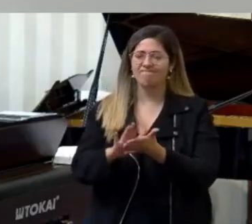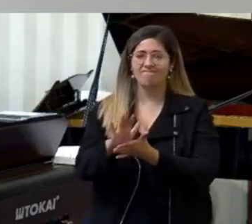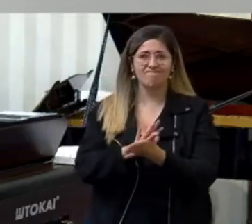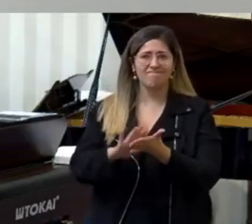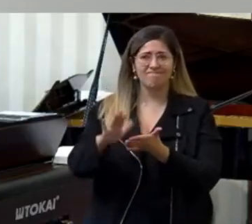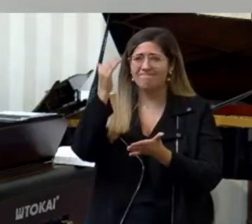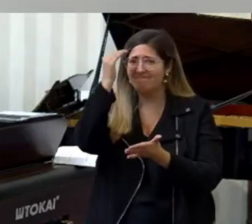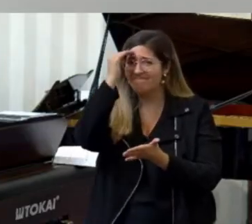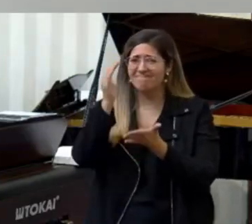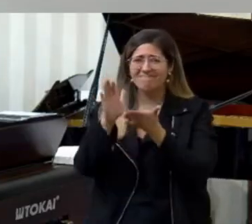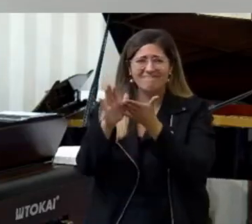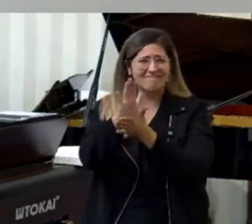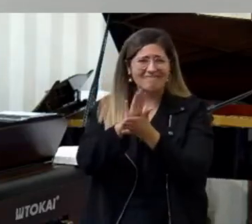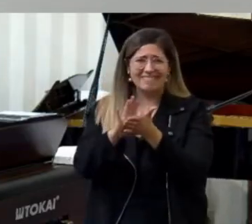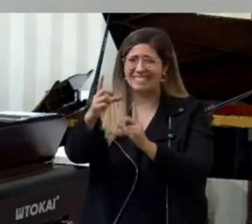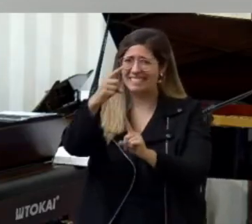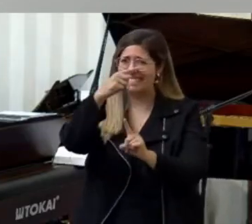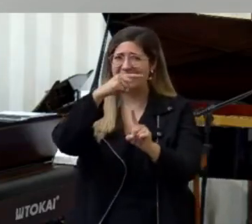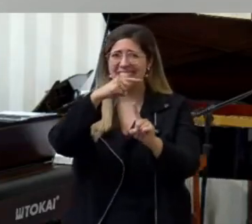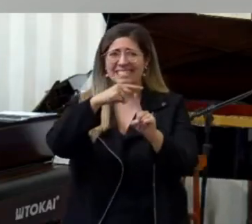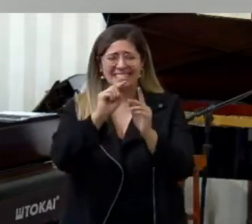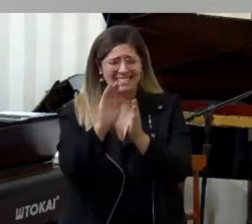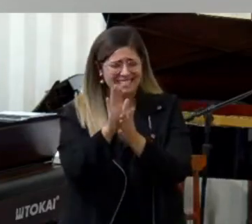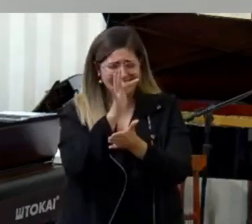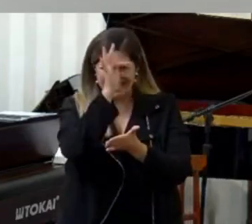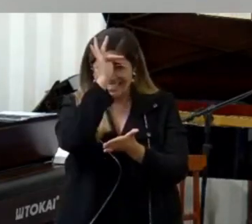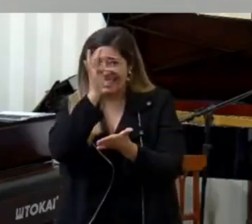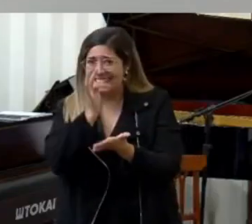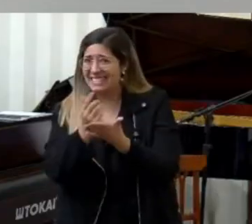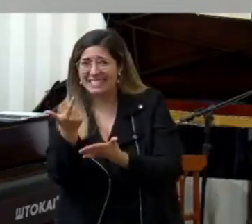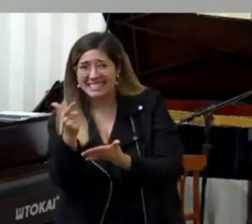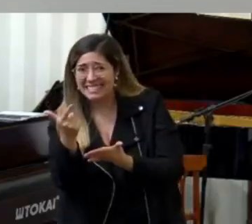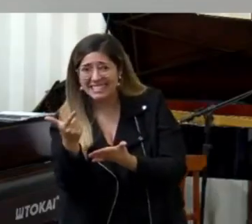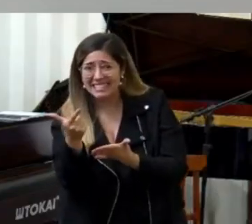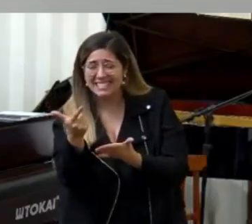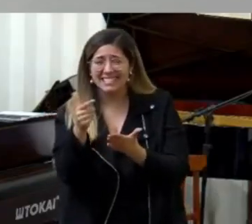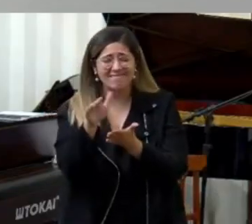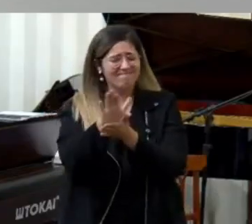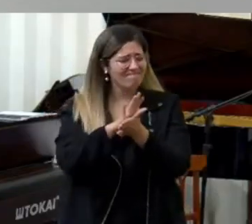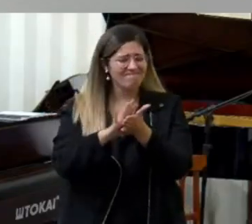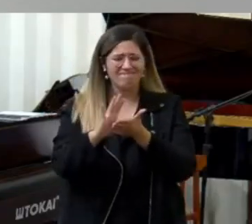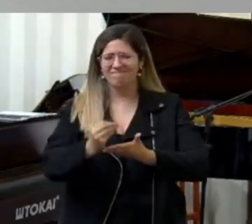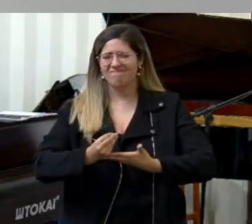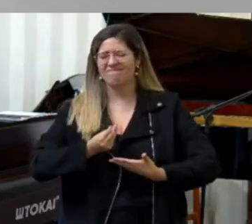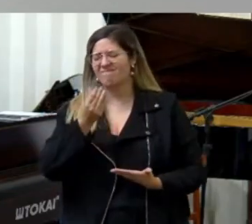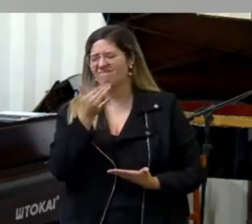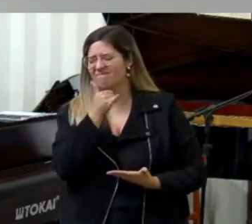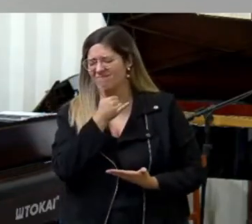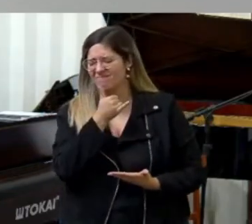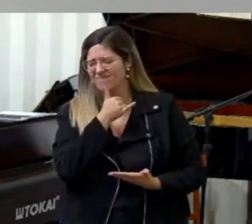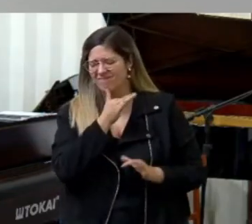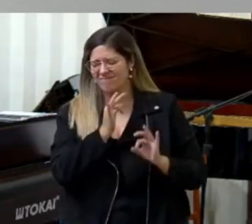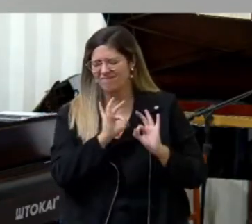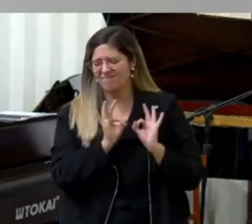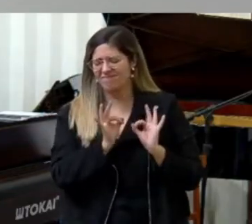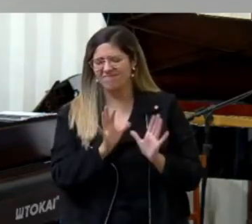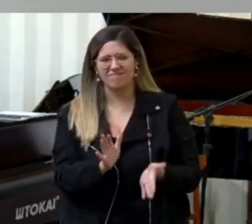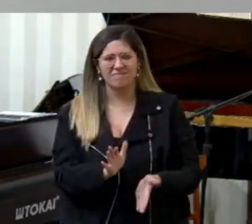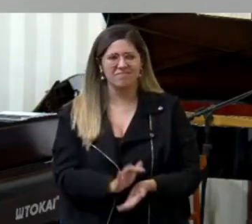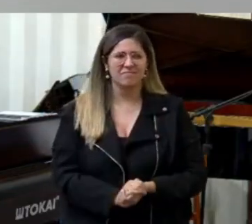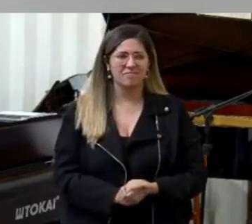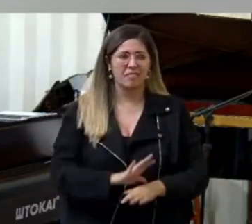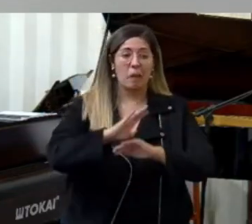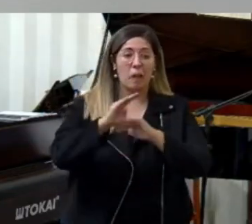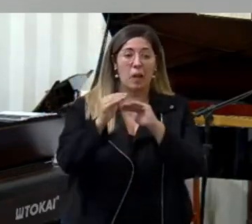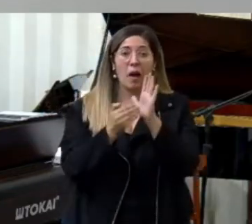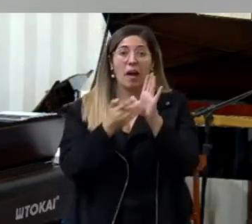sem fé não se imagina nada de alguém cuidando no dia a dia, sem fé a vida é triste, é terrível, e todo